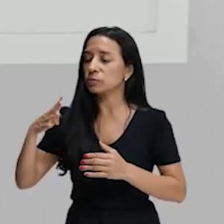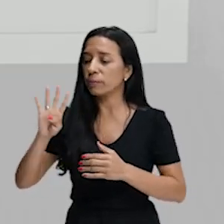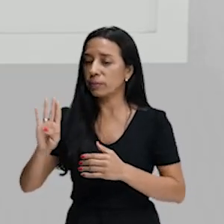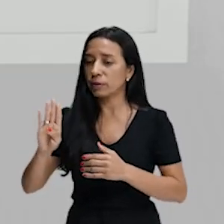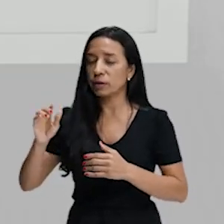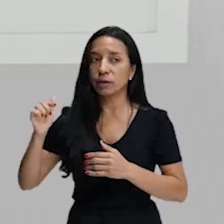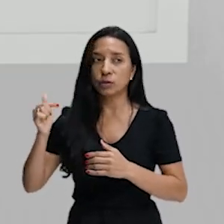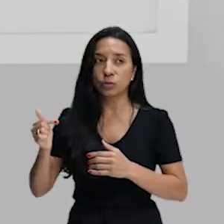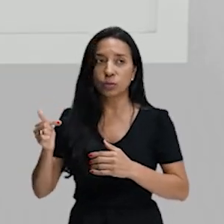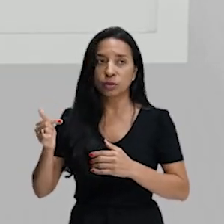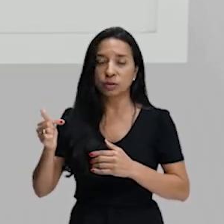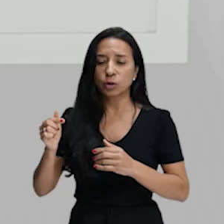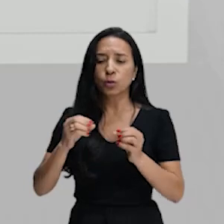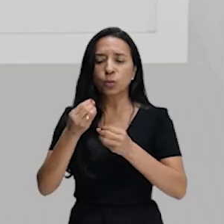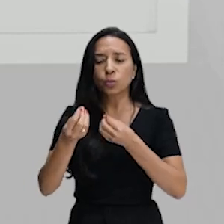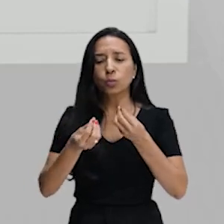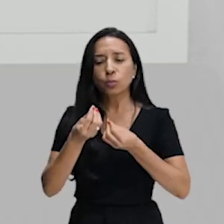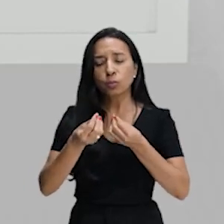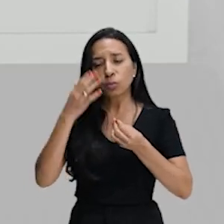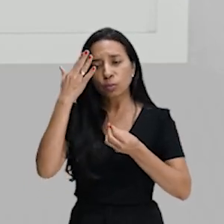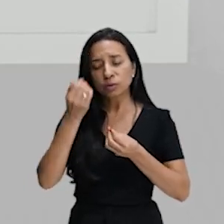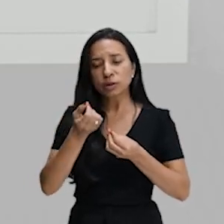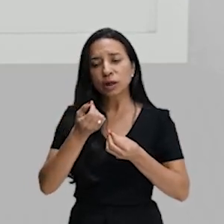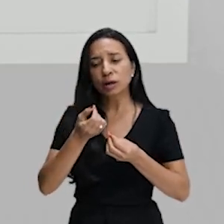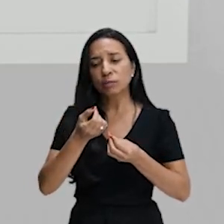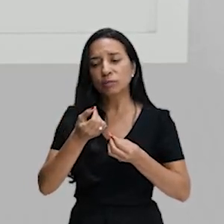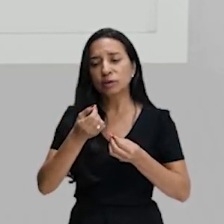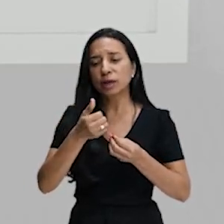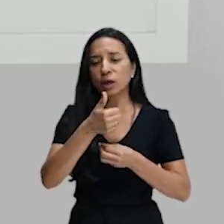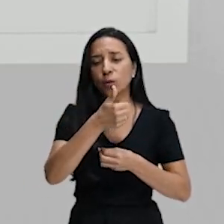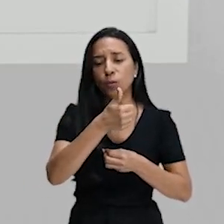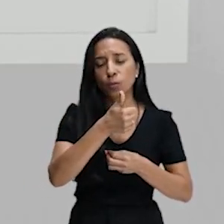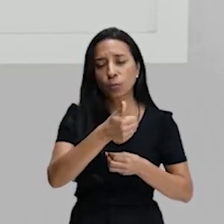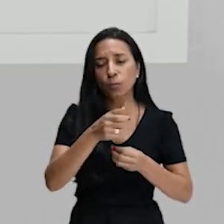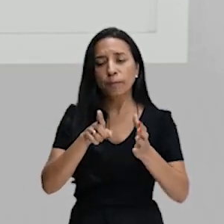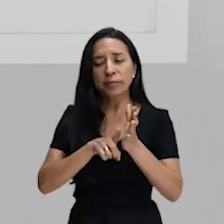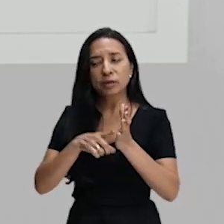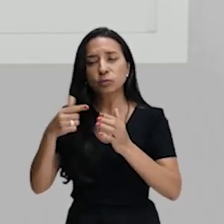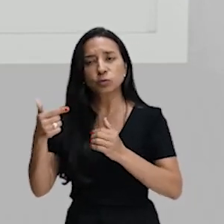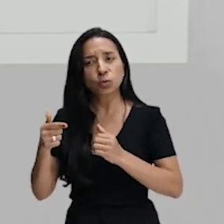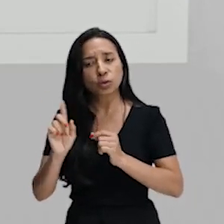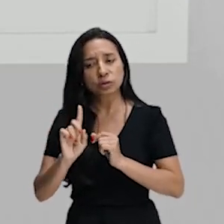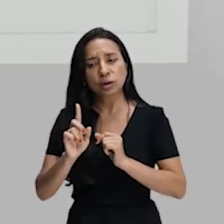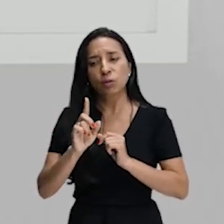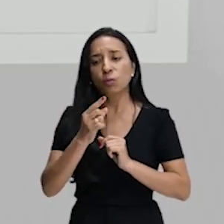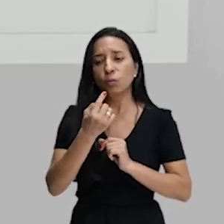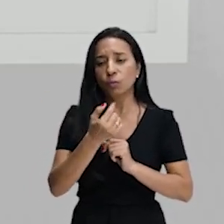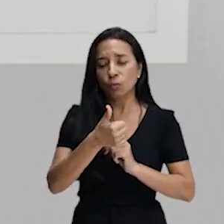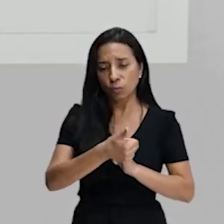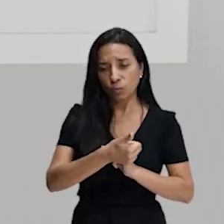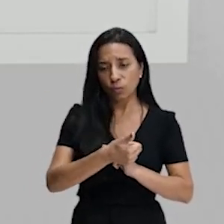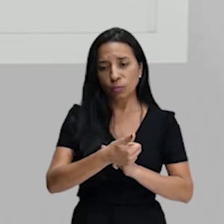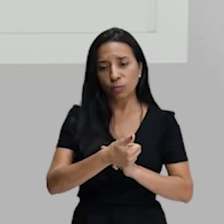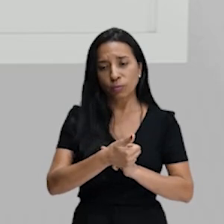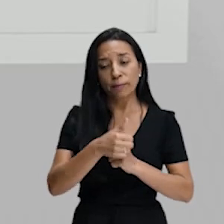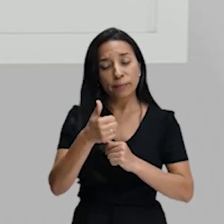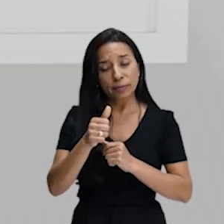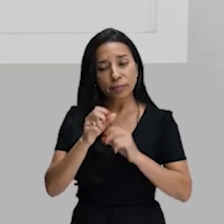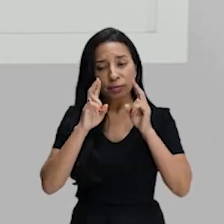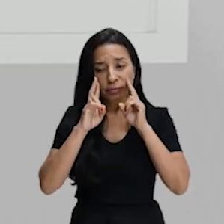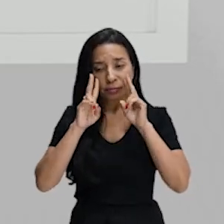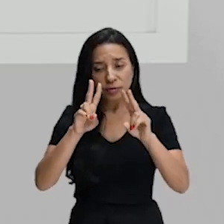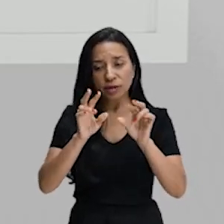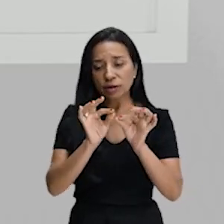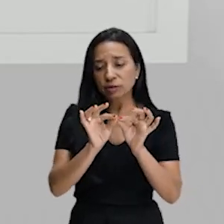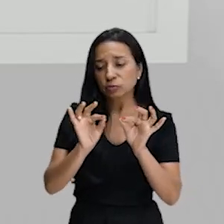é 1 menos 2 e não 2 menos 1? Tá certo? Primeiro dá para ver pela distância. Aquele que está mais